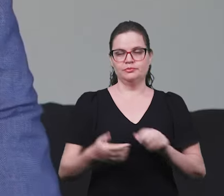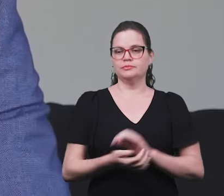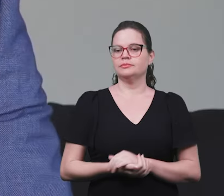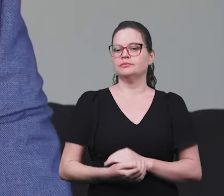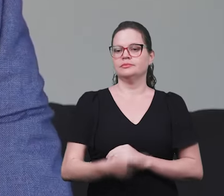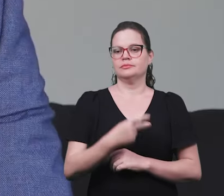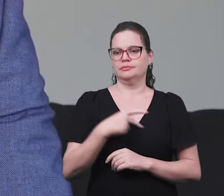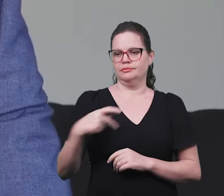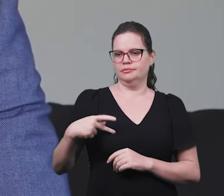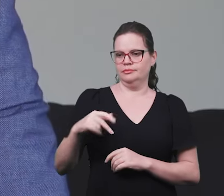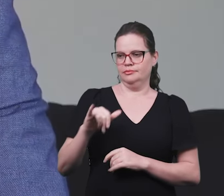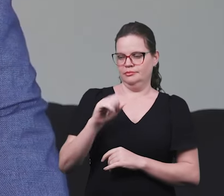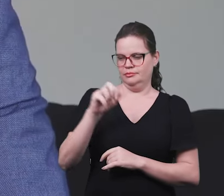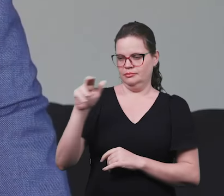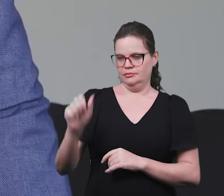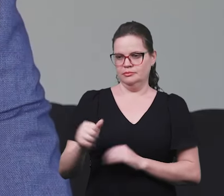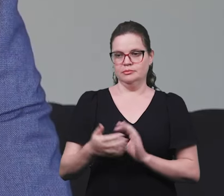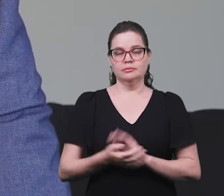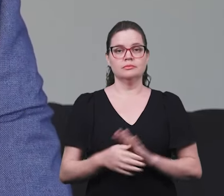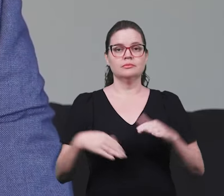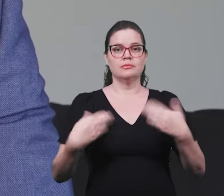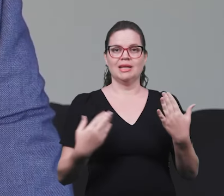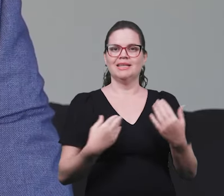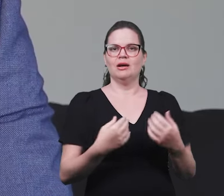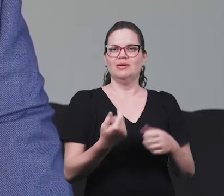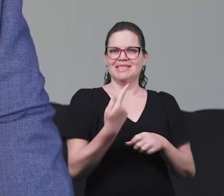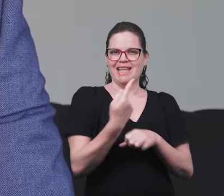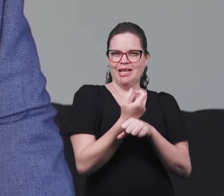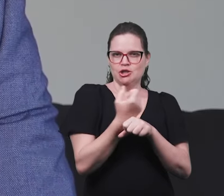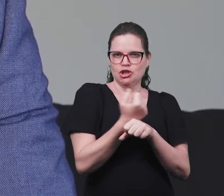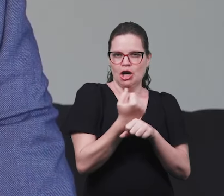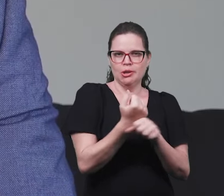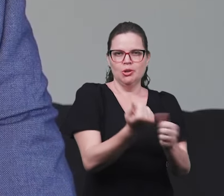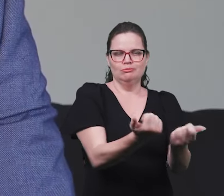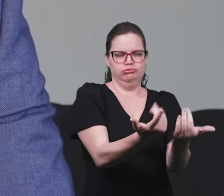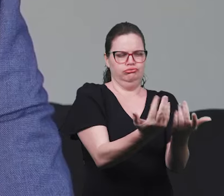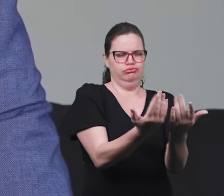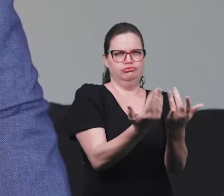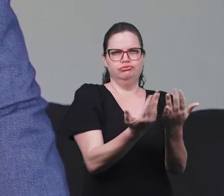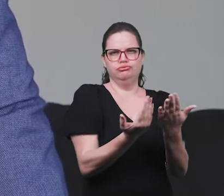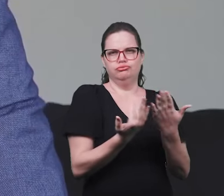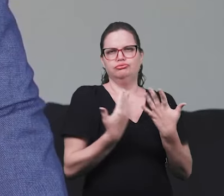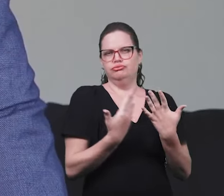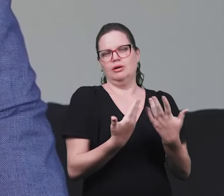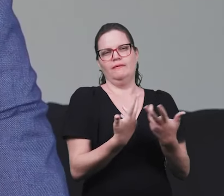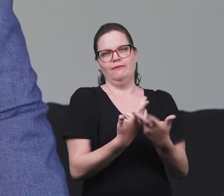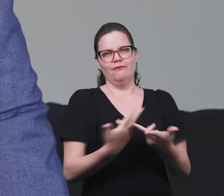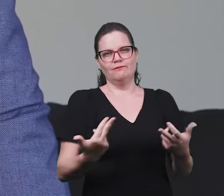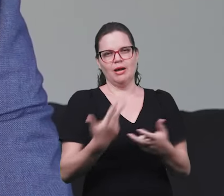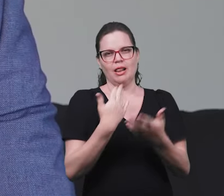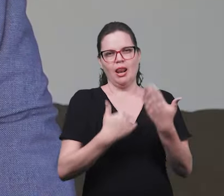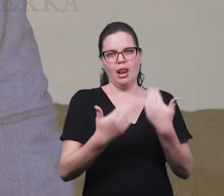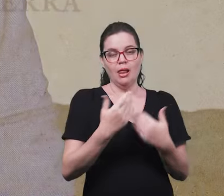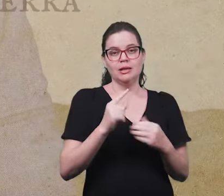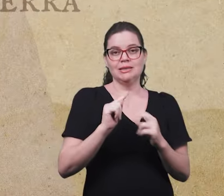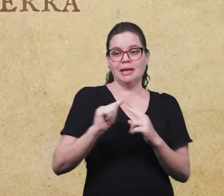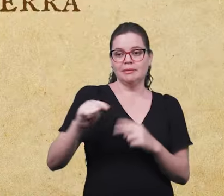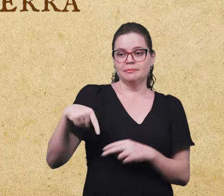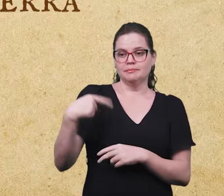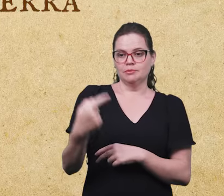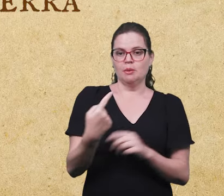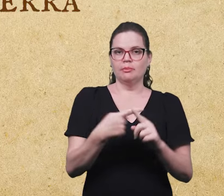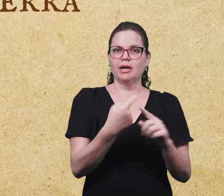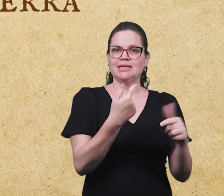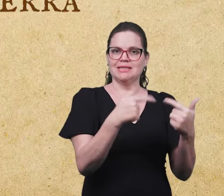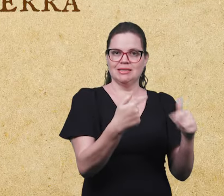Isaías. Após os anos de fartura, a palavra em Gênesis 41, versículo 53, relata que então